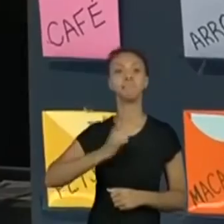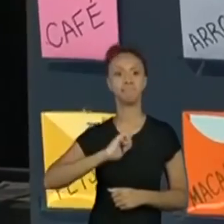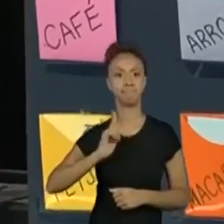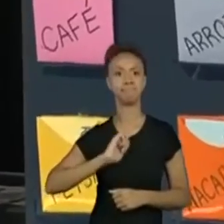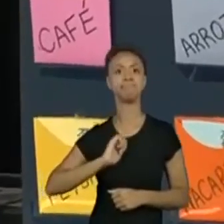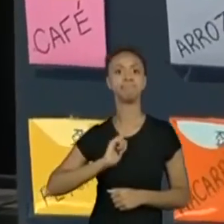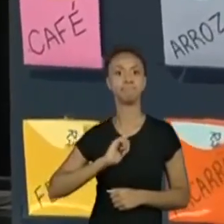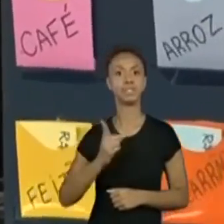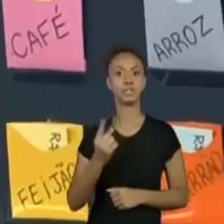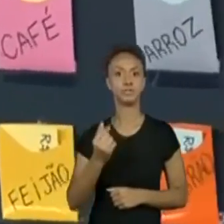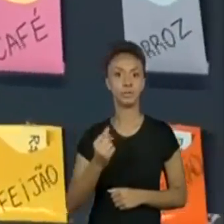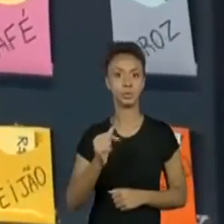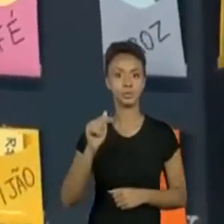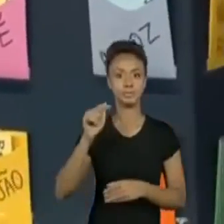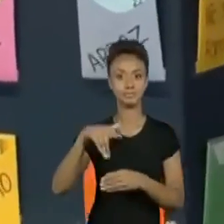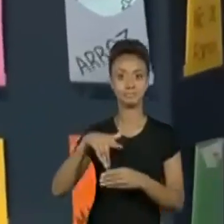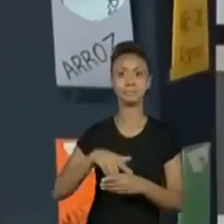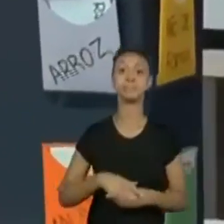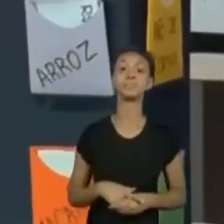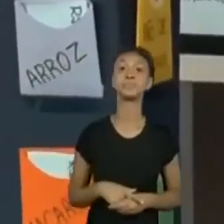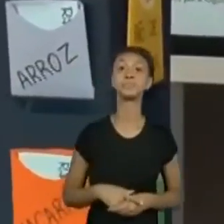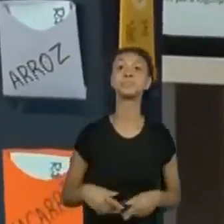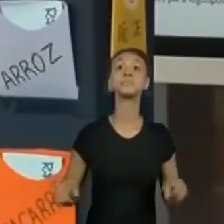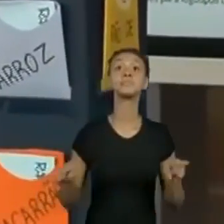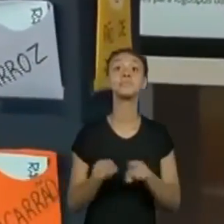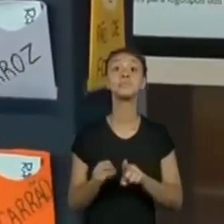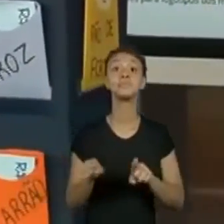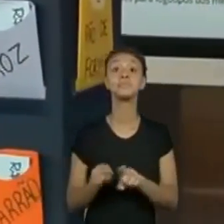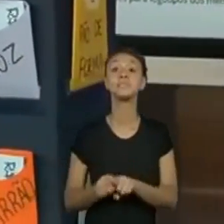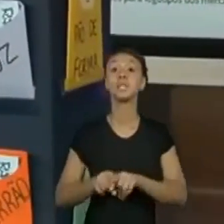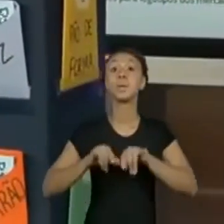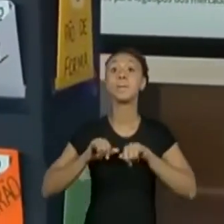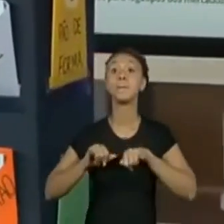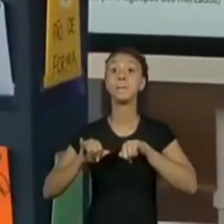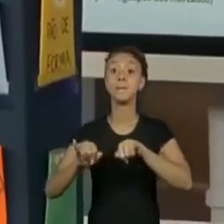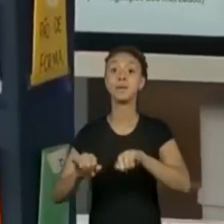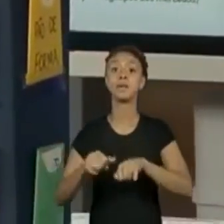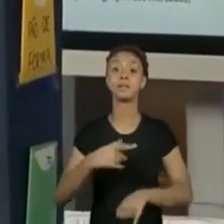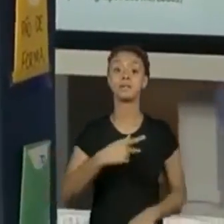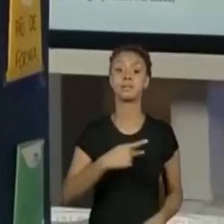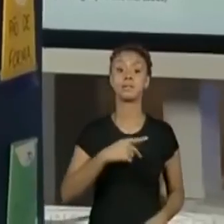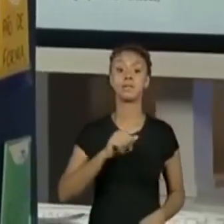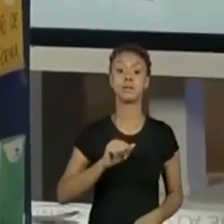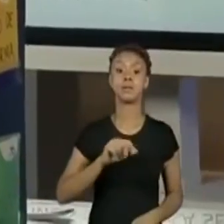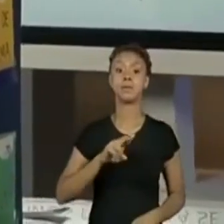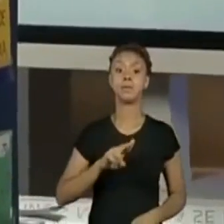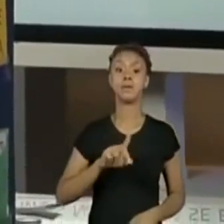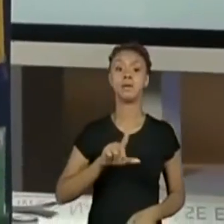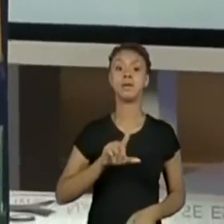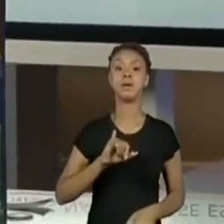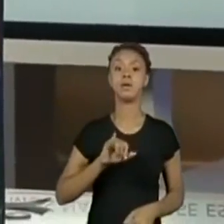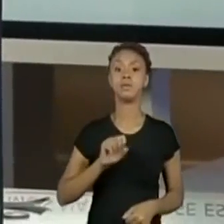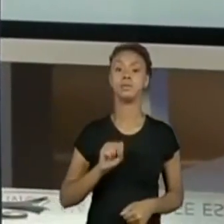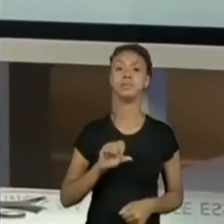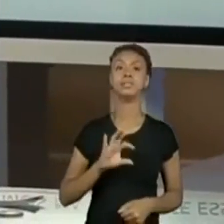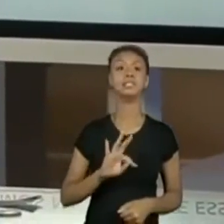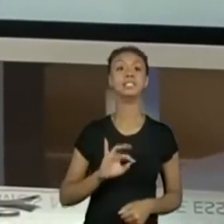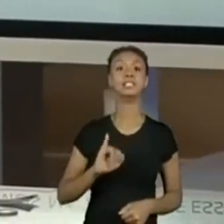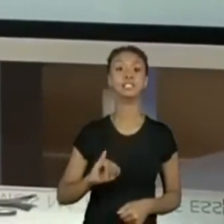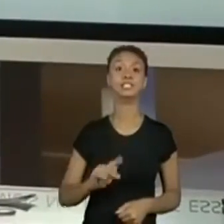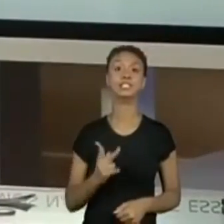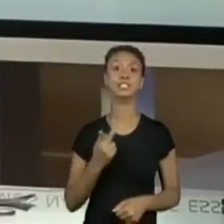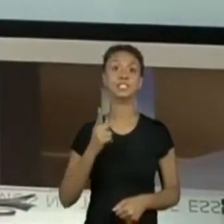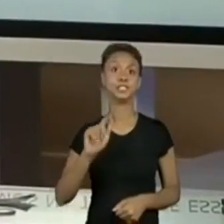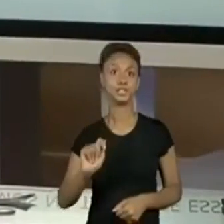E por fim, nós temos aqui o supermercado Paulistinha, que tem também os mesmos valores, ou melhor,